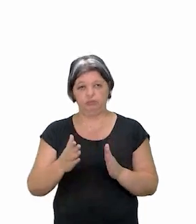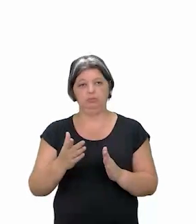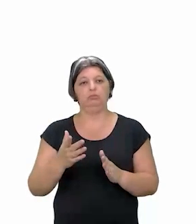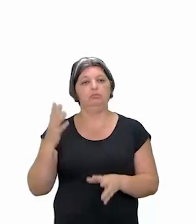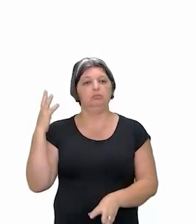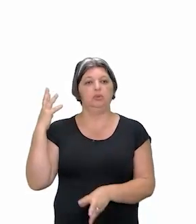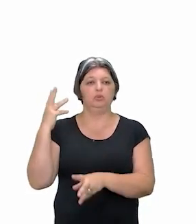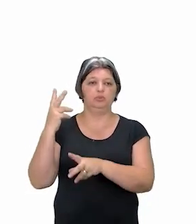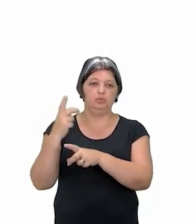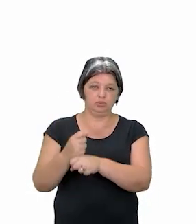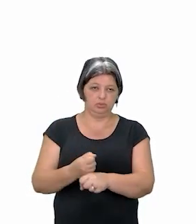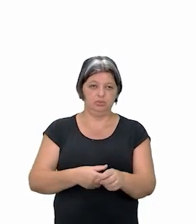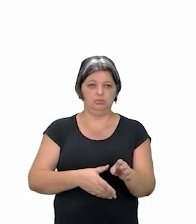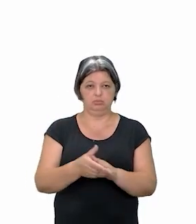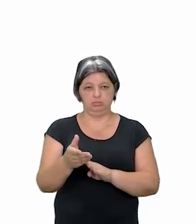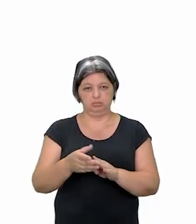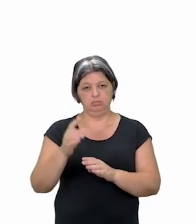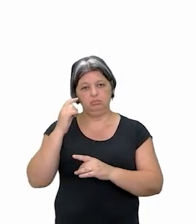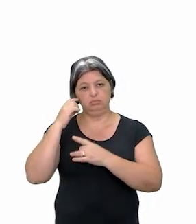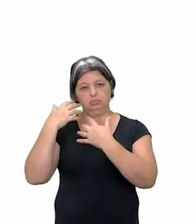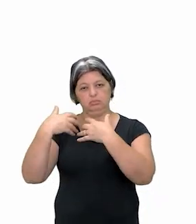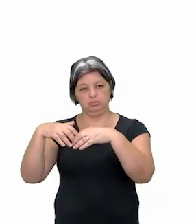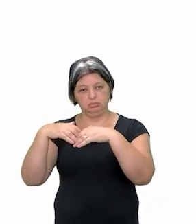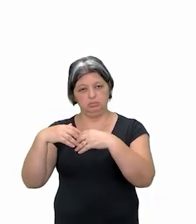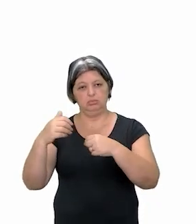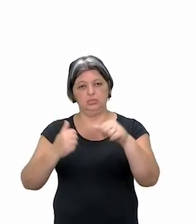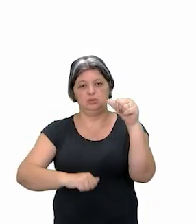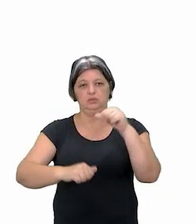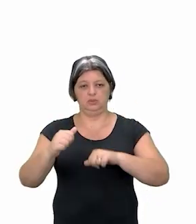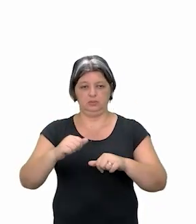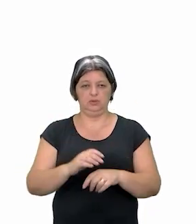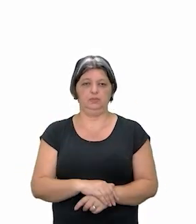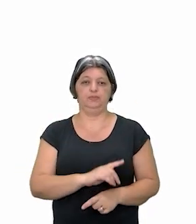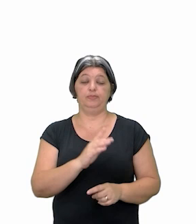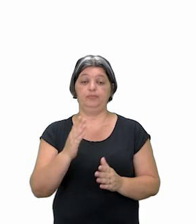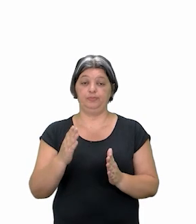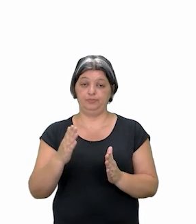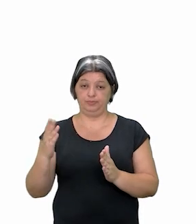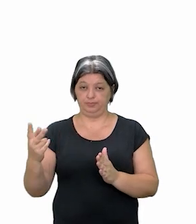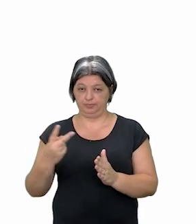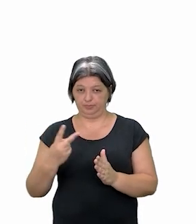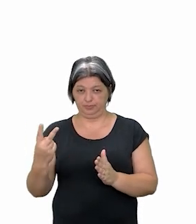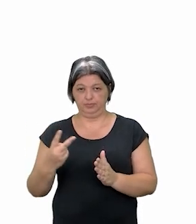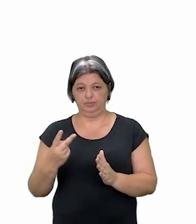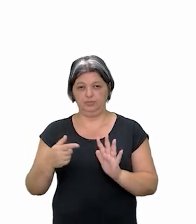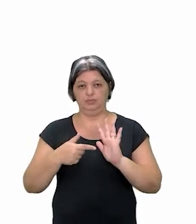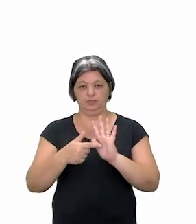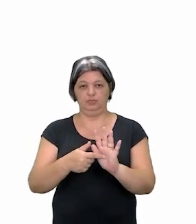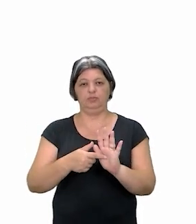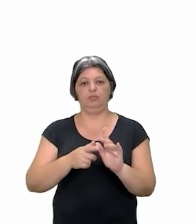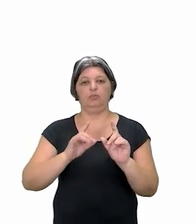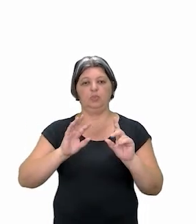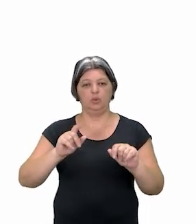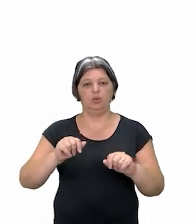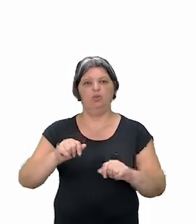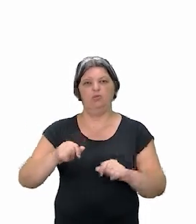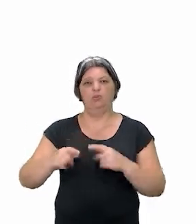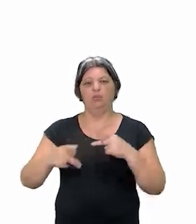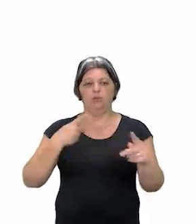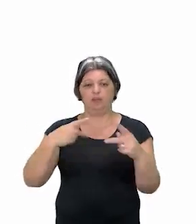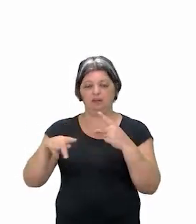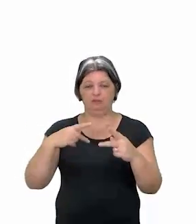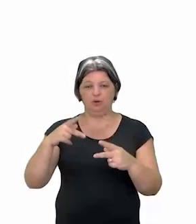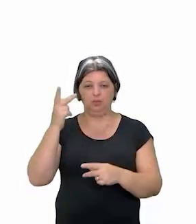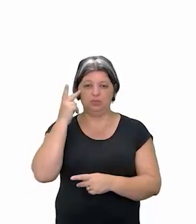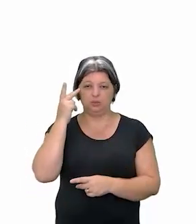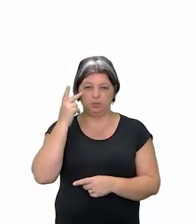retomar orientações, né, sobre a avaliação. Um segundo momento, apresentar os recursos da plataforma São Paulo. E um terceiro